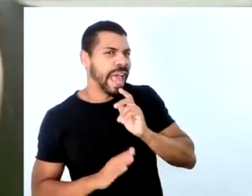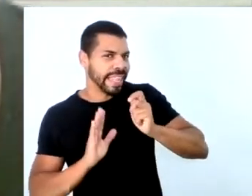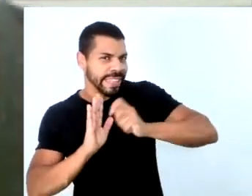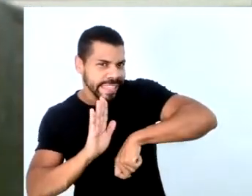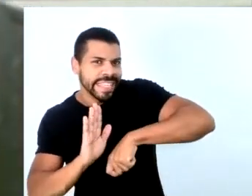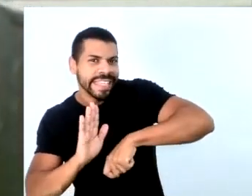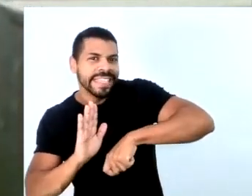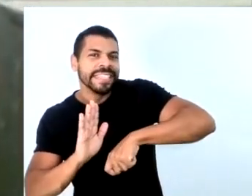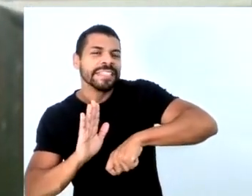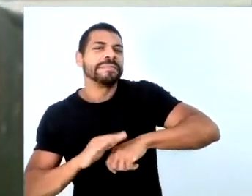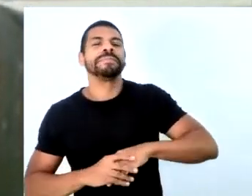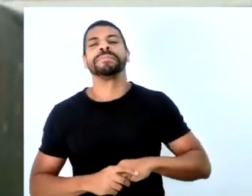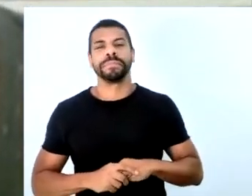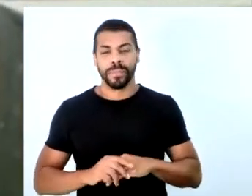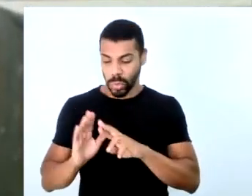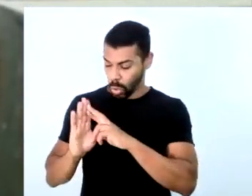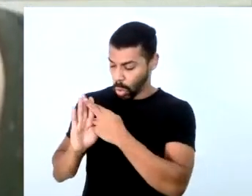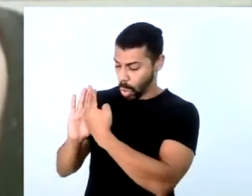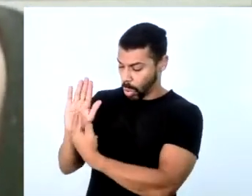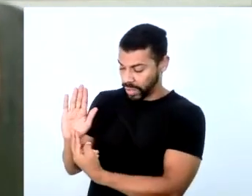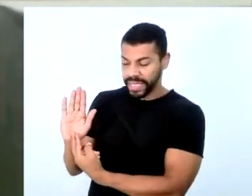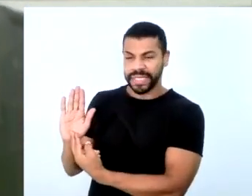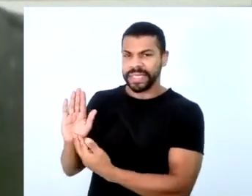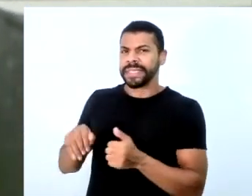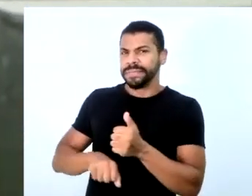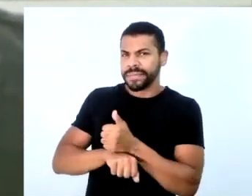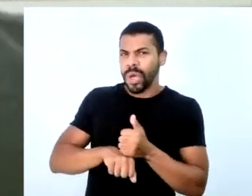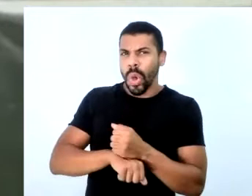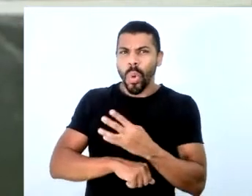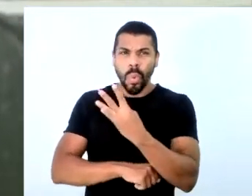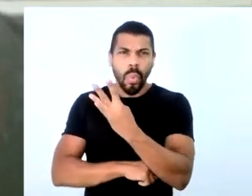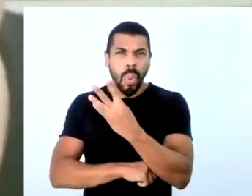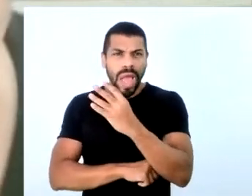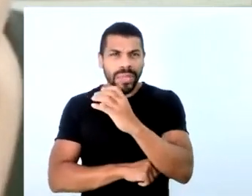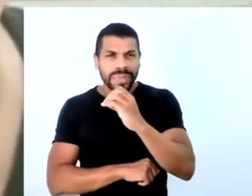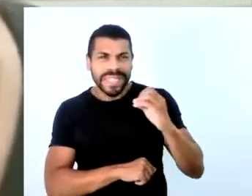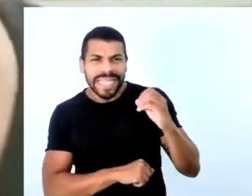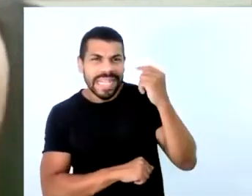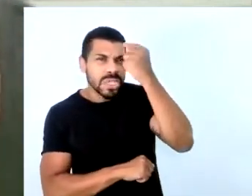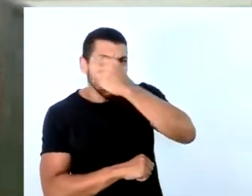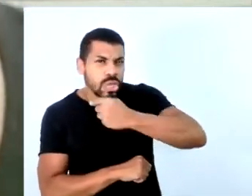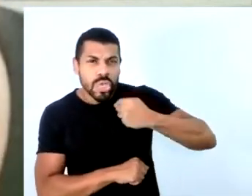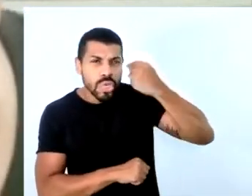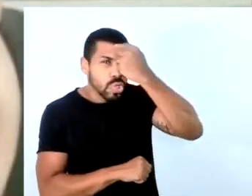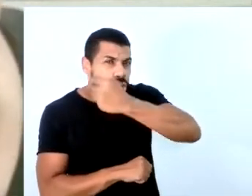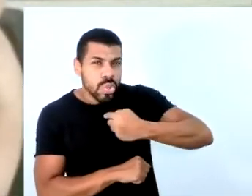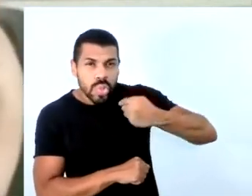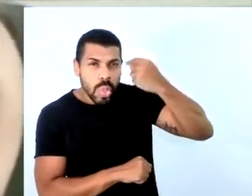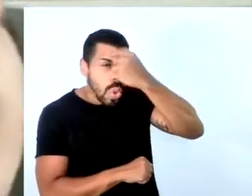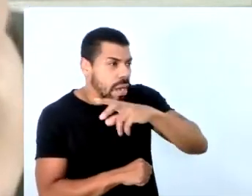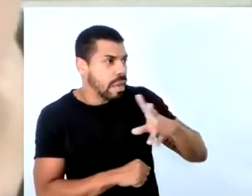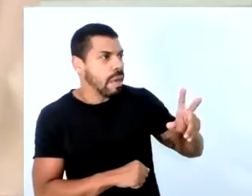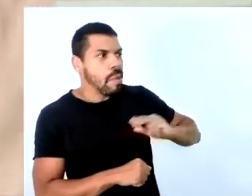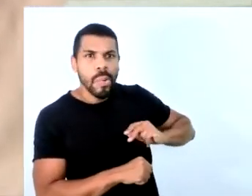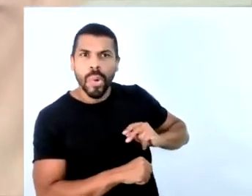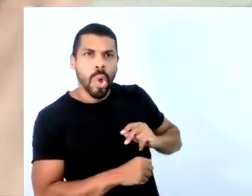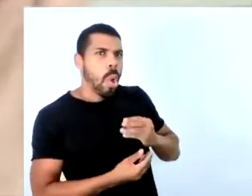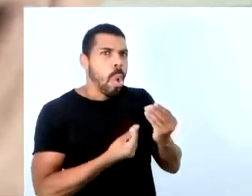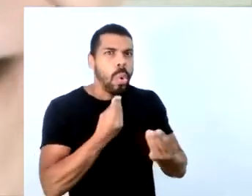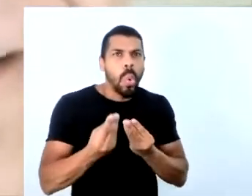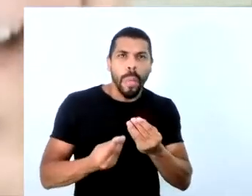um documentário como Divinas Divas, que eu acho até que você assina como corroteirista, porque acaba sendo, como você falou, 400 horas